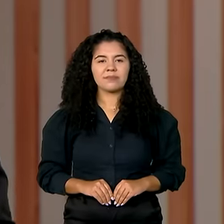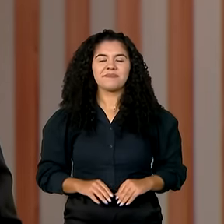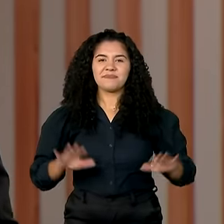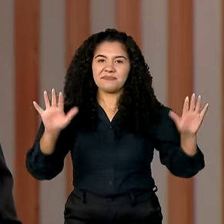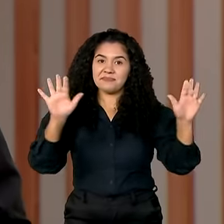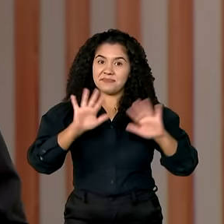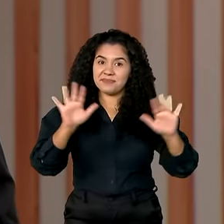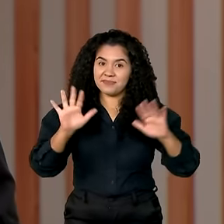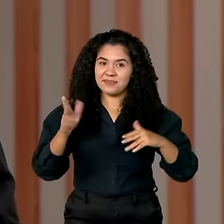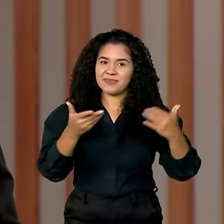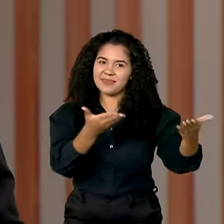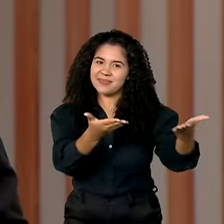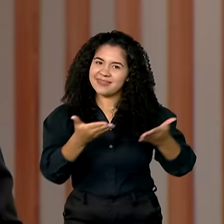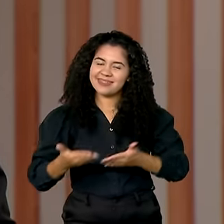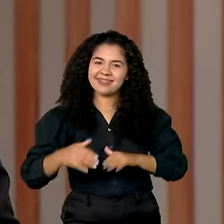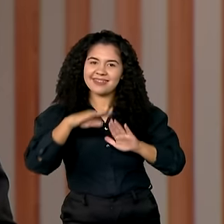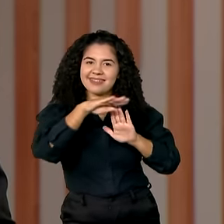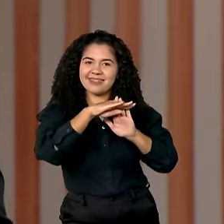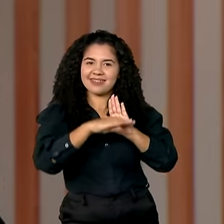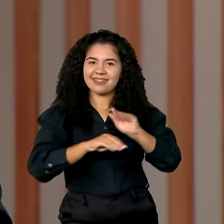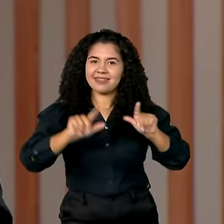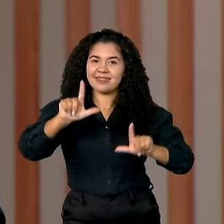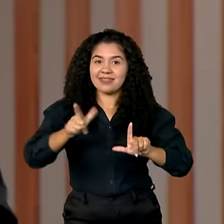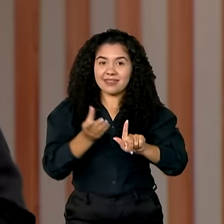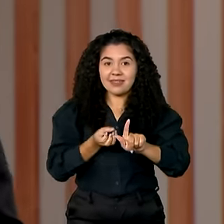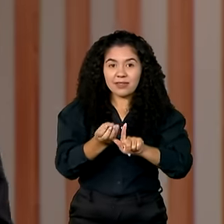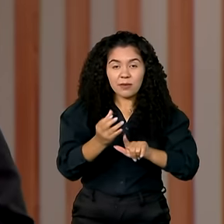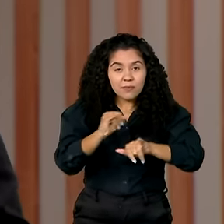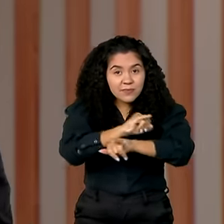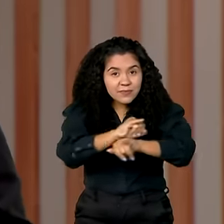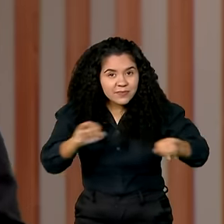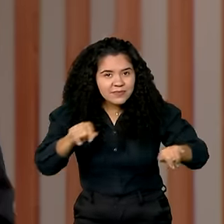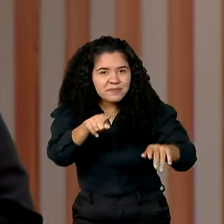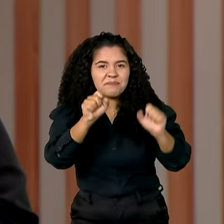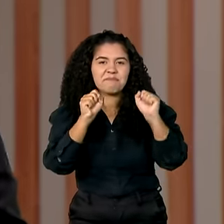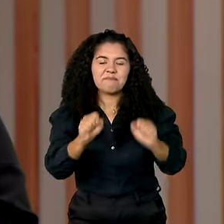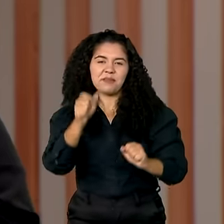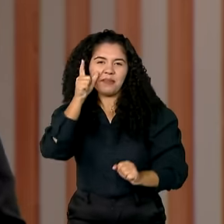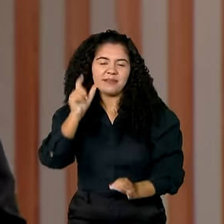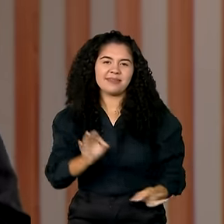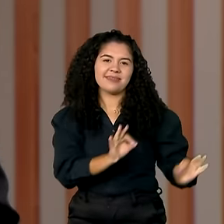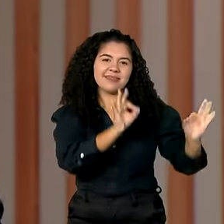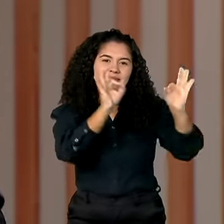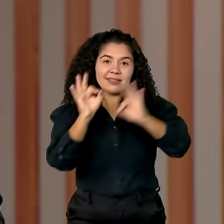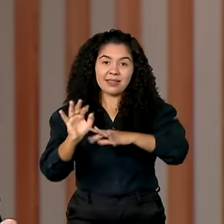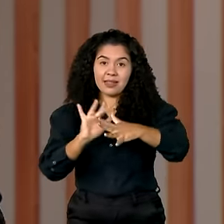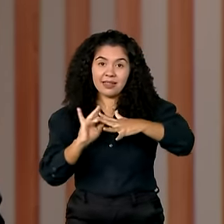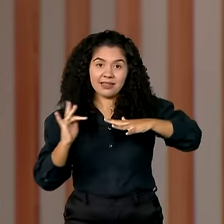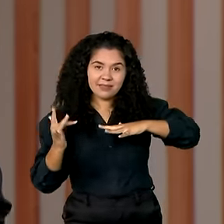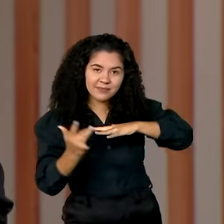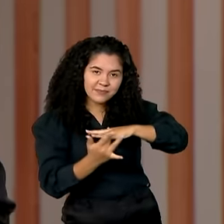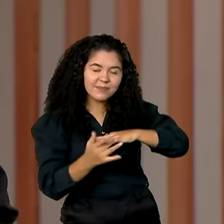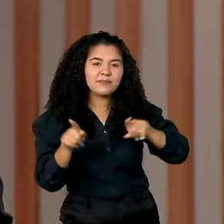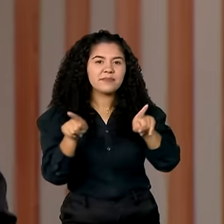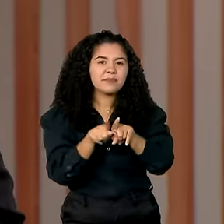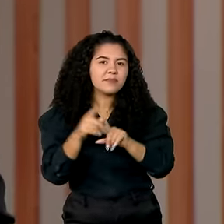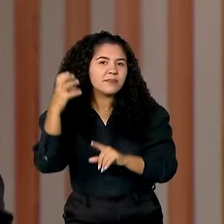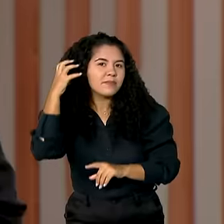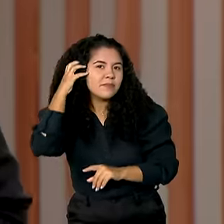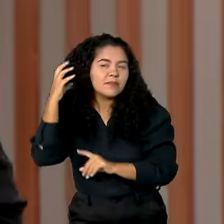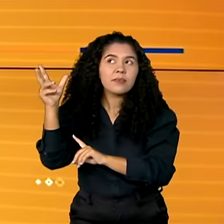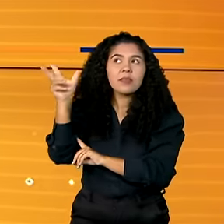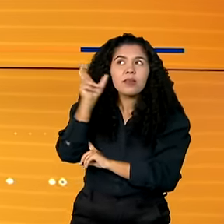Olá, seja bem-vindo ao canal GOV. Lembrando que você pode nos acompanhar também ao vivo pelas redes sociais e pela Rádio